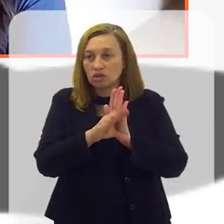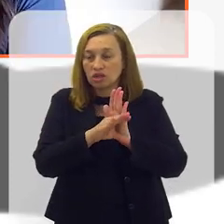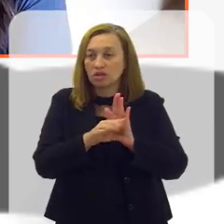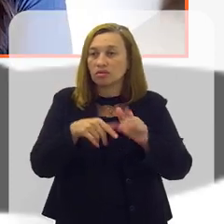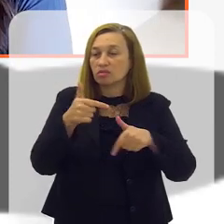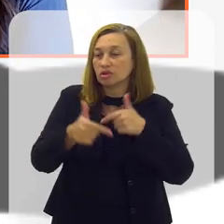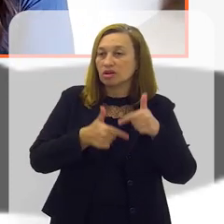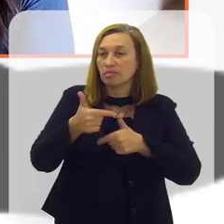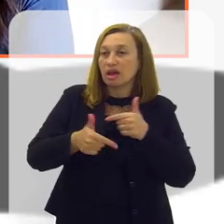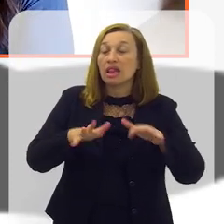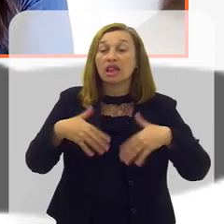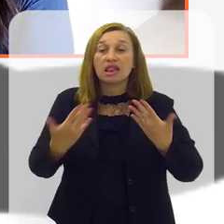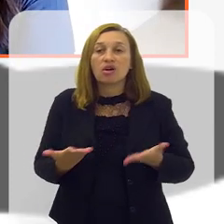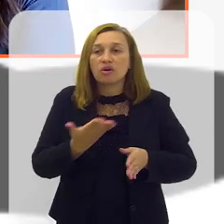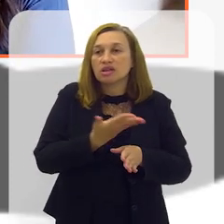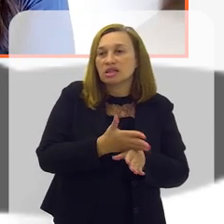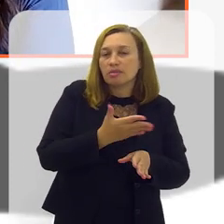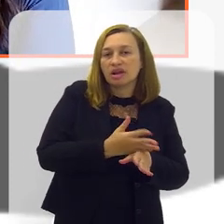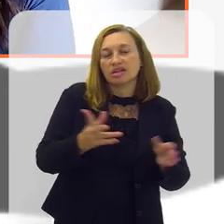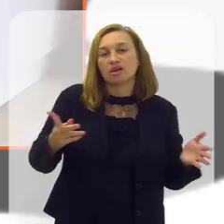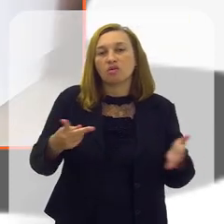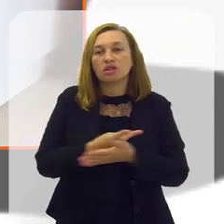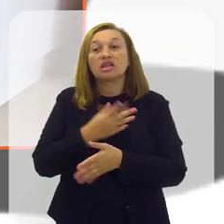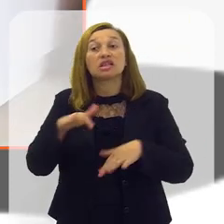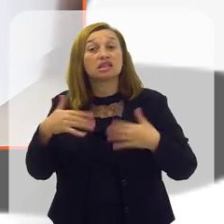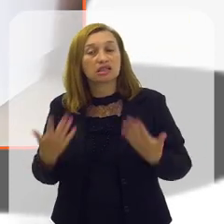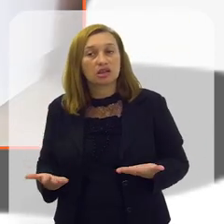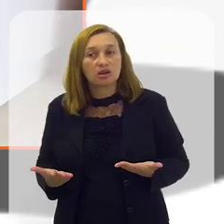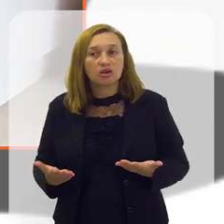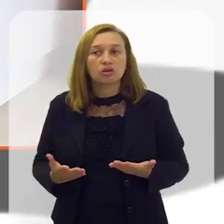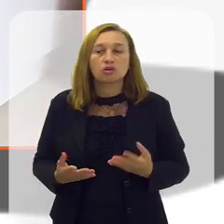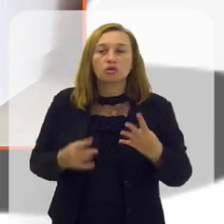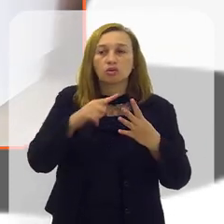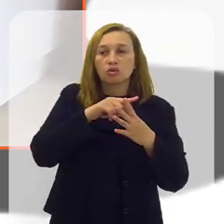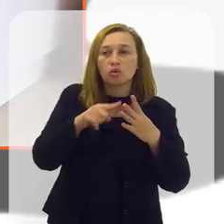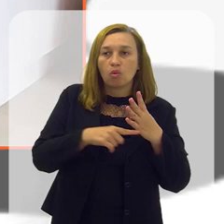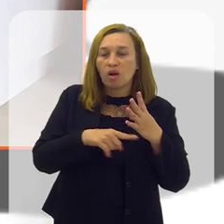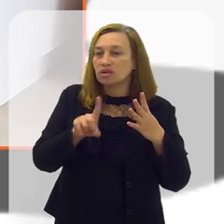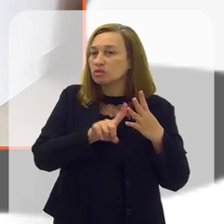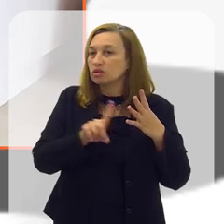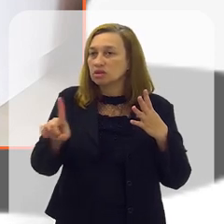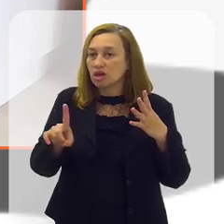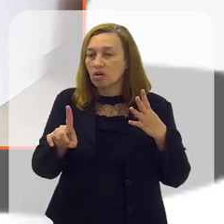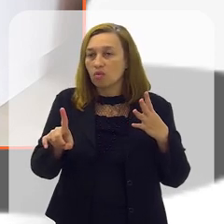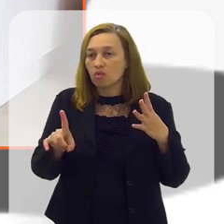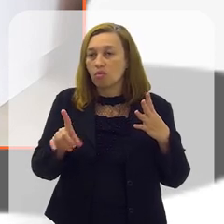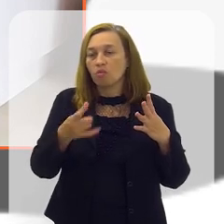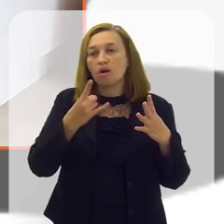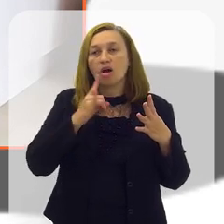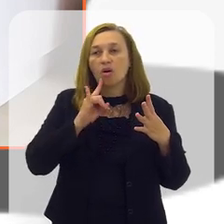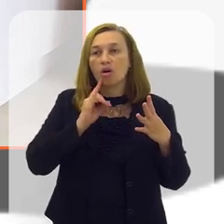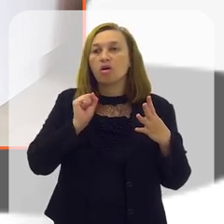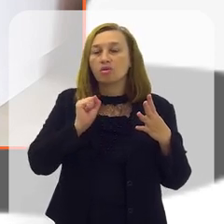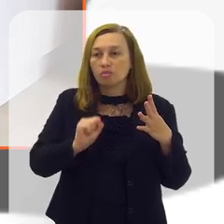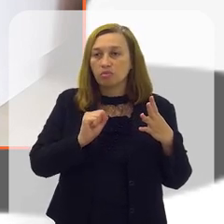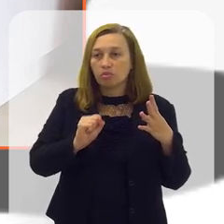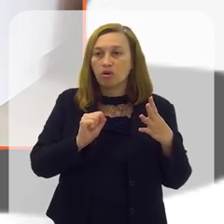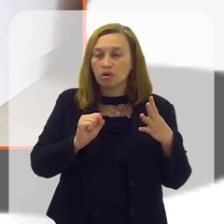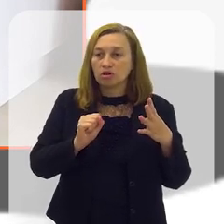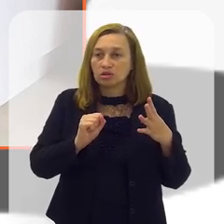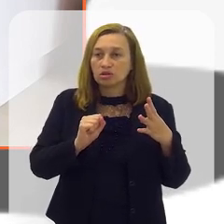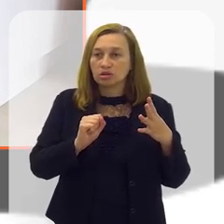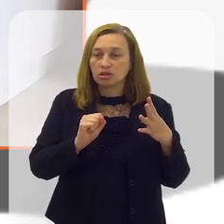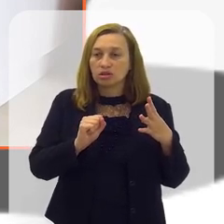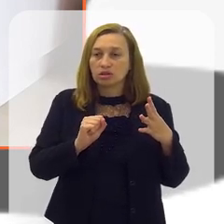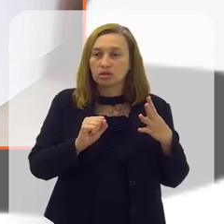os serviços, então essa prática acontece. Então, apenas quatro não alcoólicos